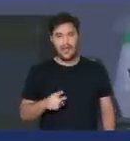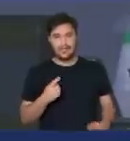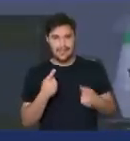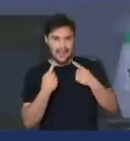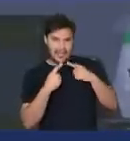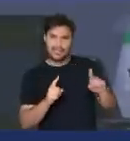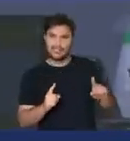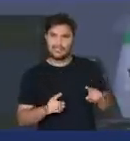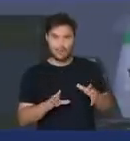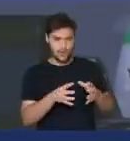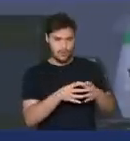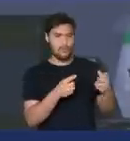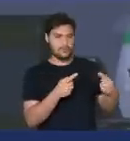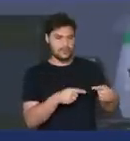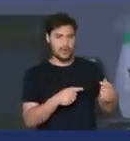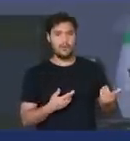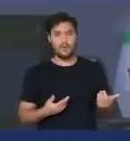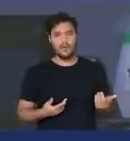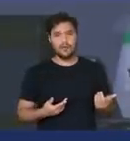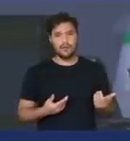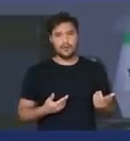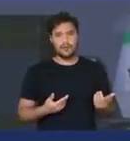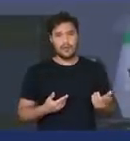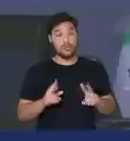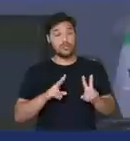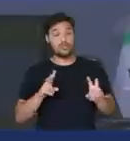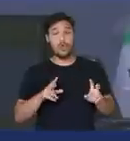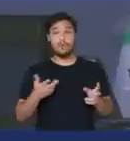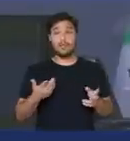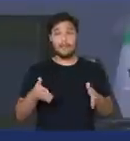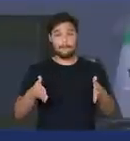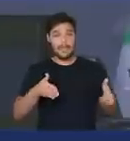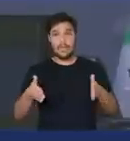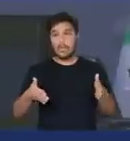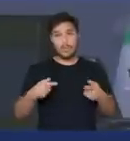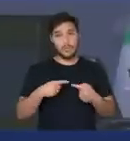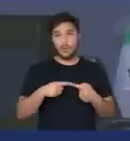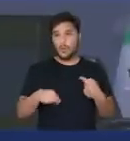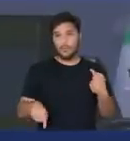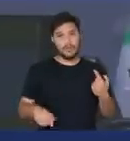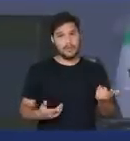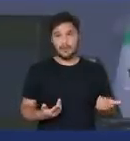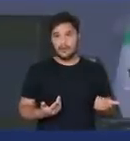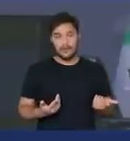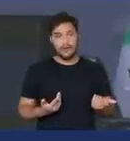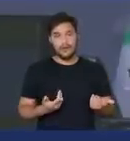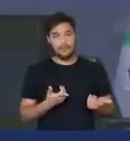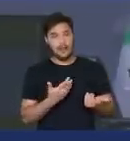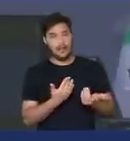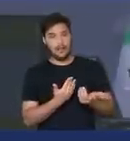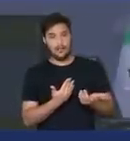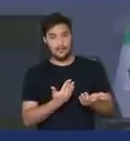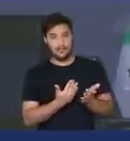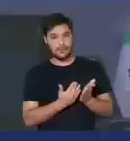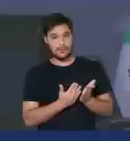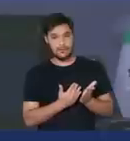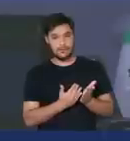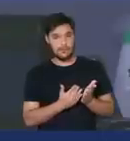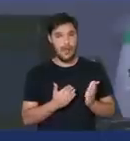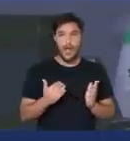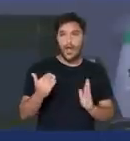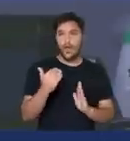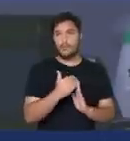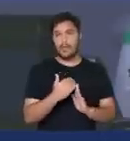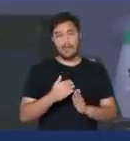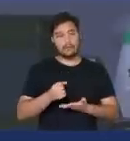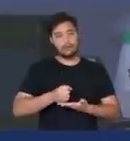criticada pela oposição com relação à inadequação do período para que esses aumentos